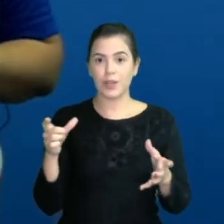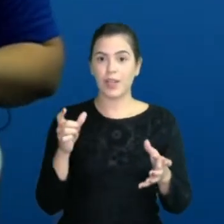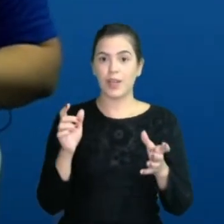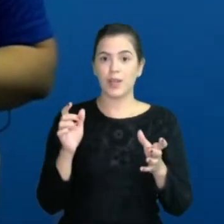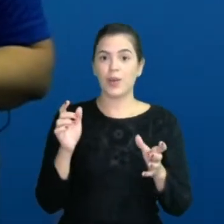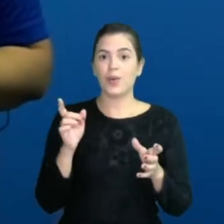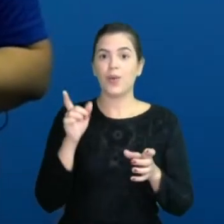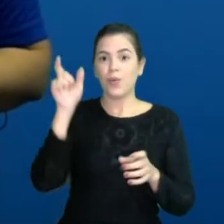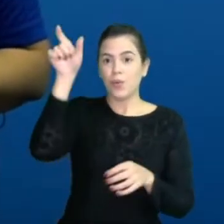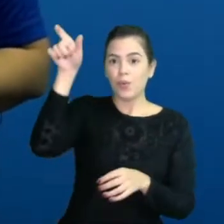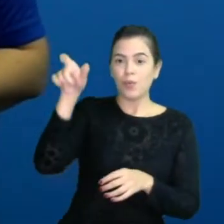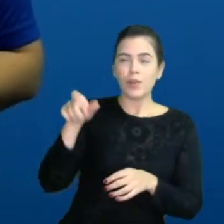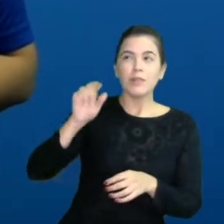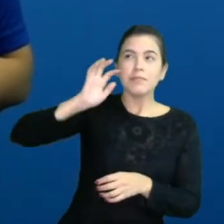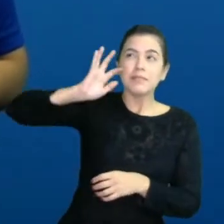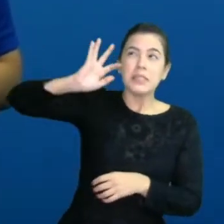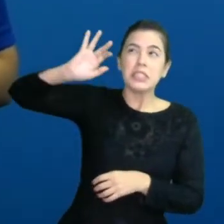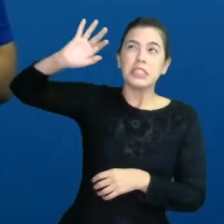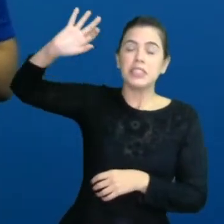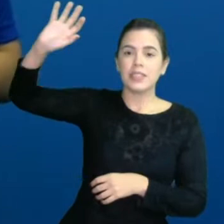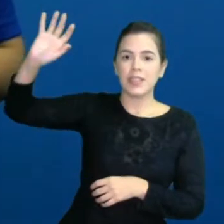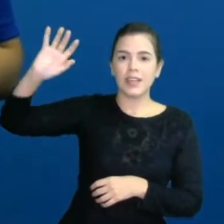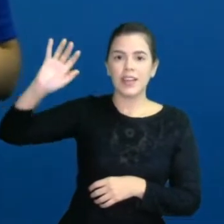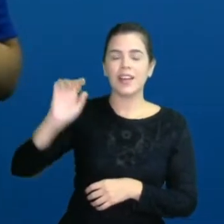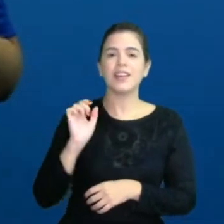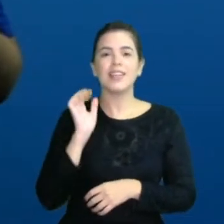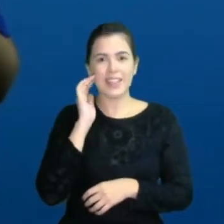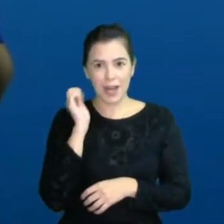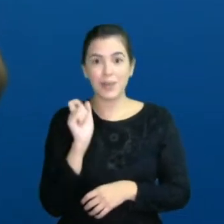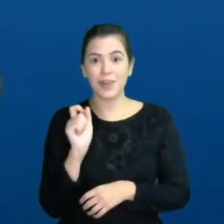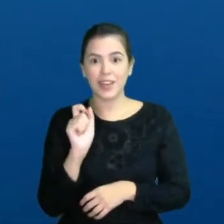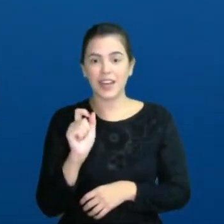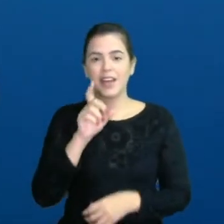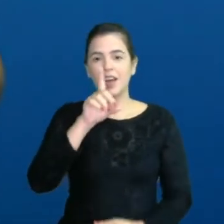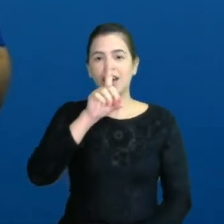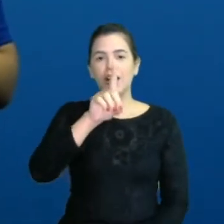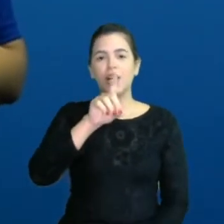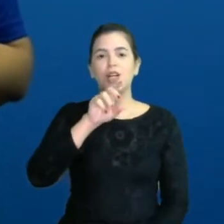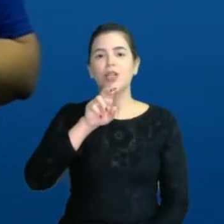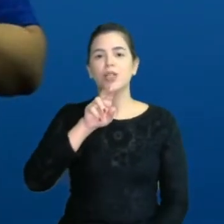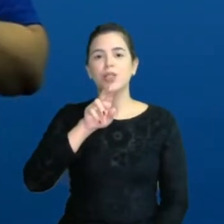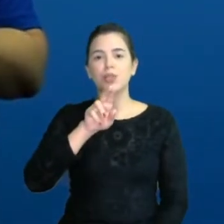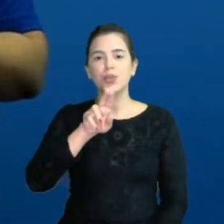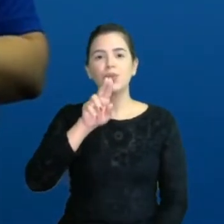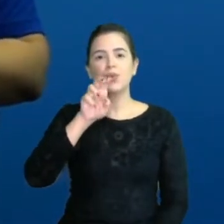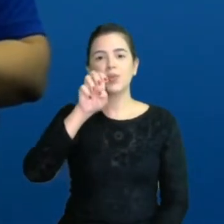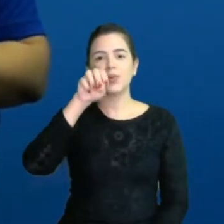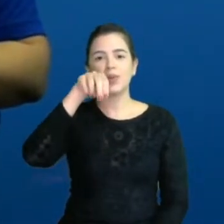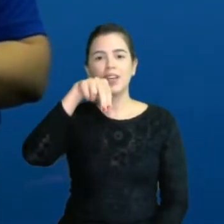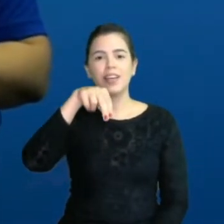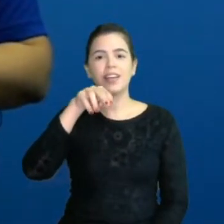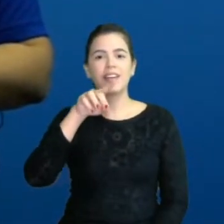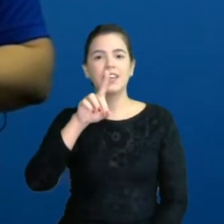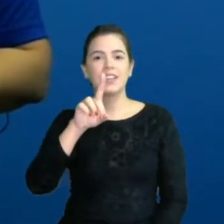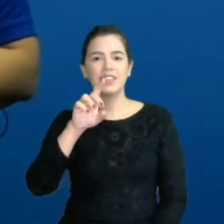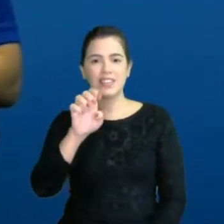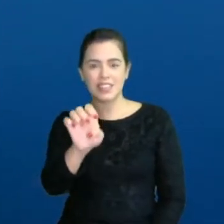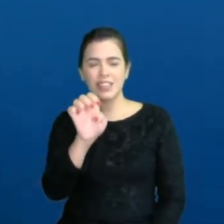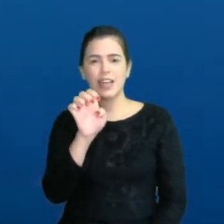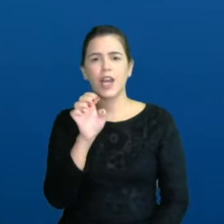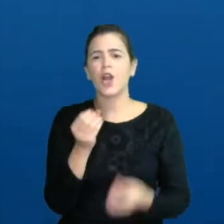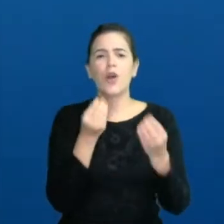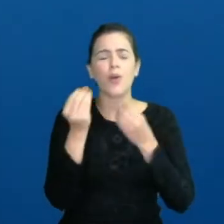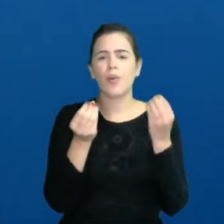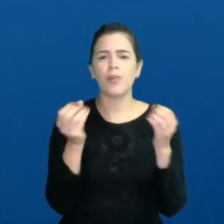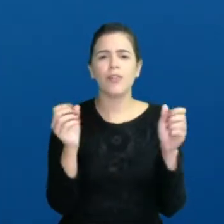imaginário. Vocês sabem o que é? Duende. Olha o som. Duende. Como é que eu faço du?